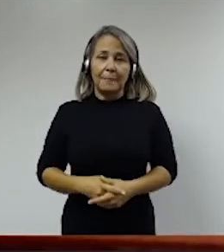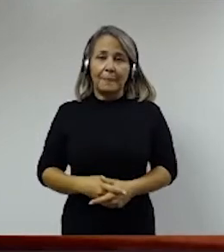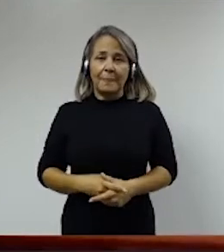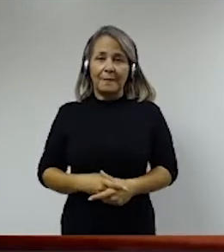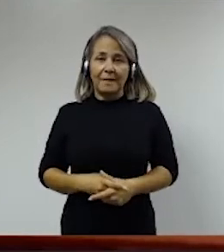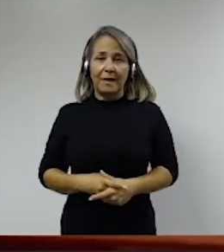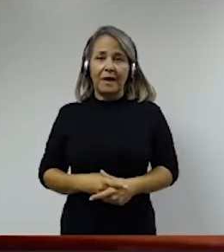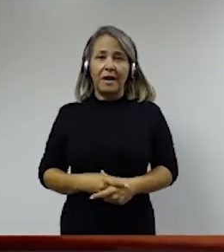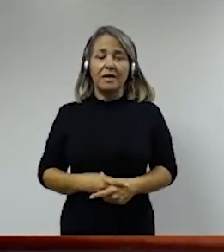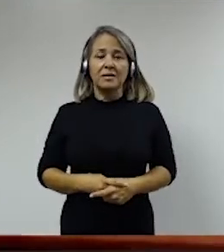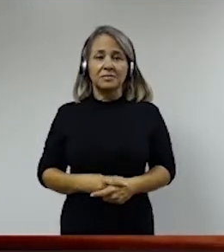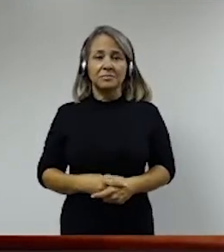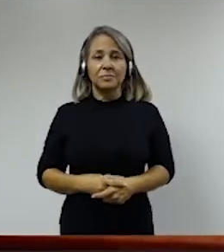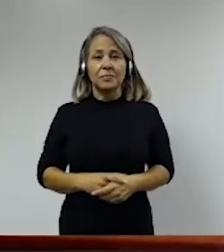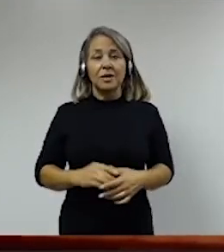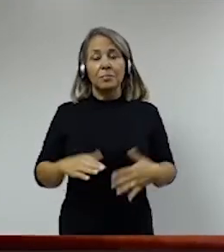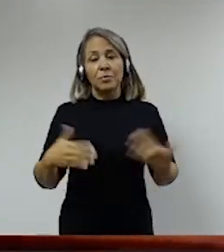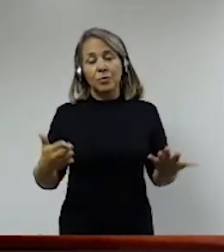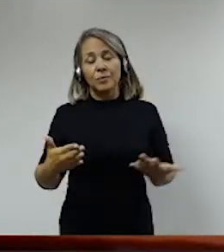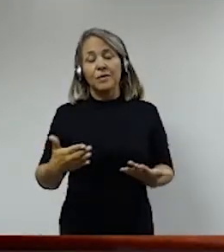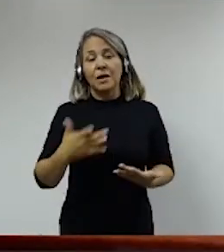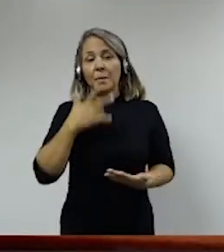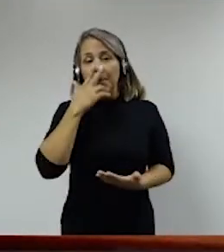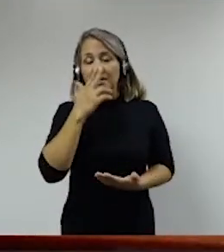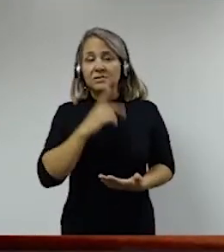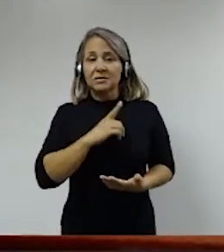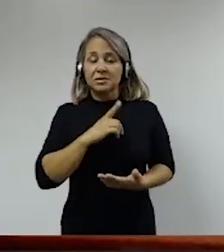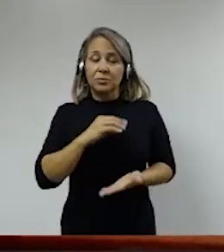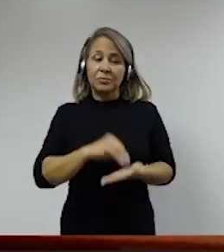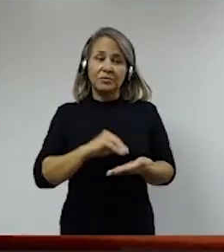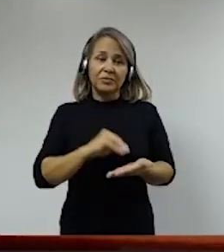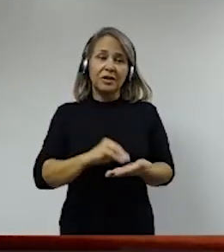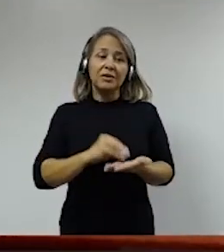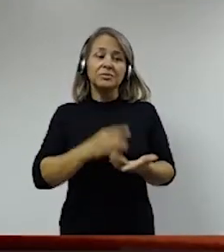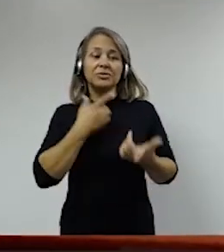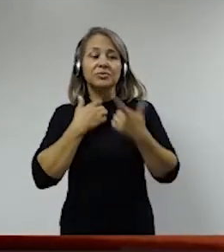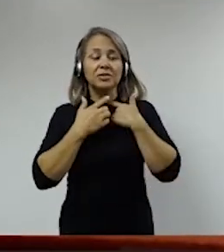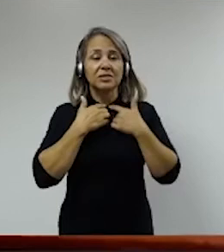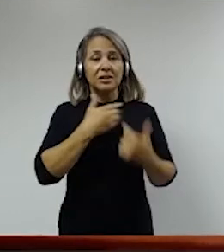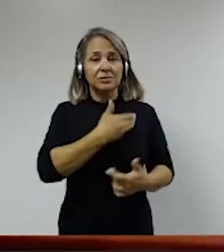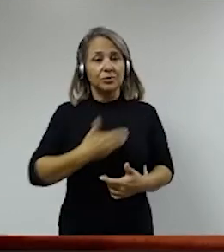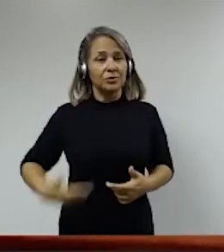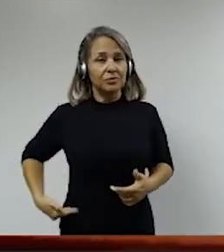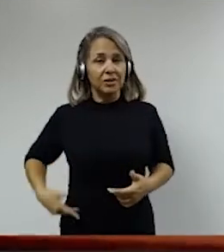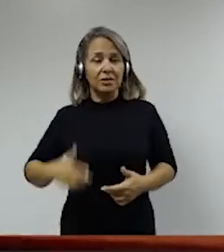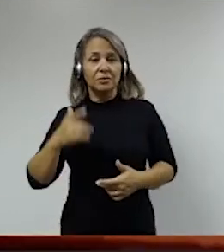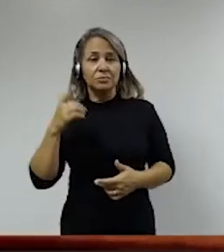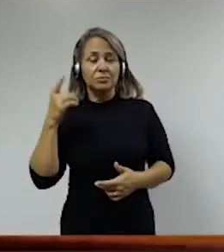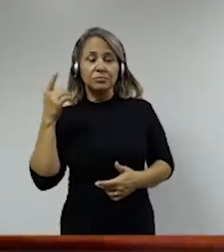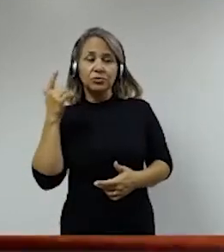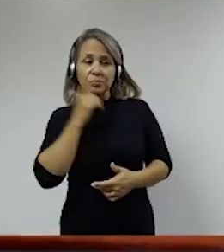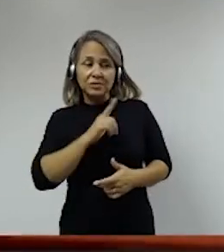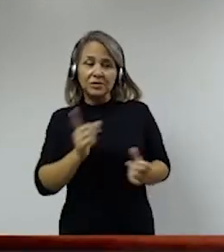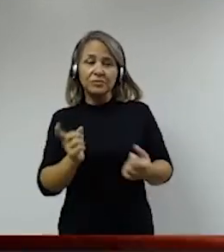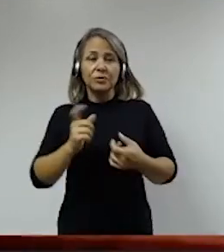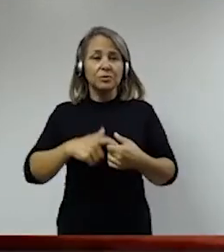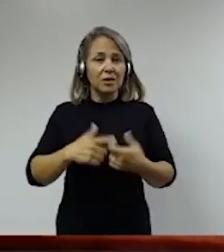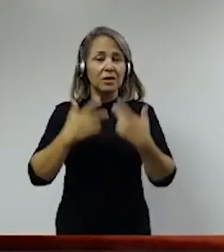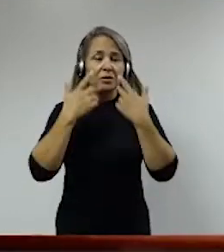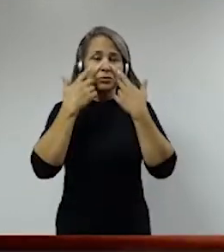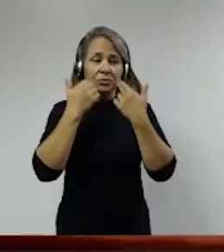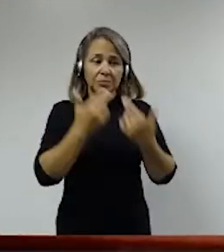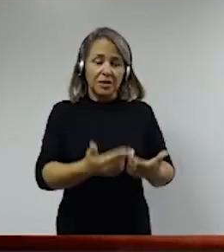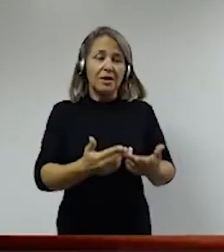de interesse do governo em estabelecer uma política pública concreta e efetiva que amenizasse o problema.